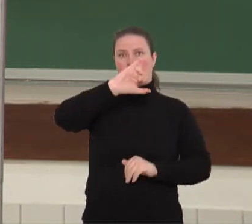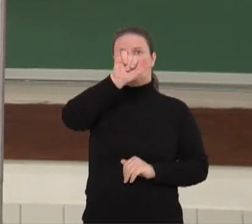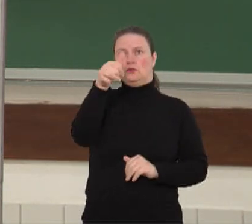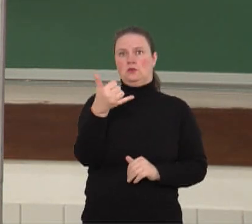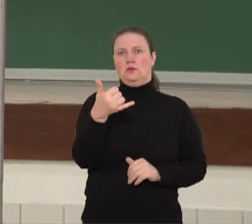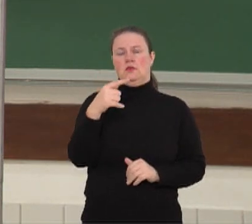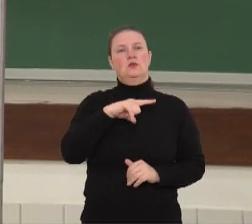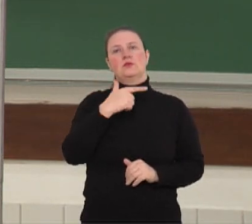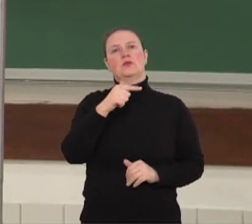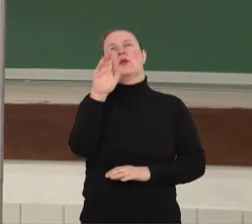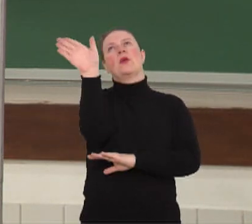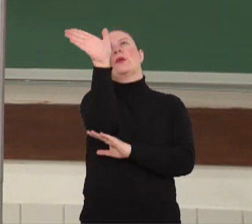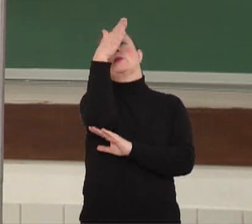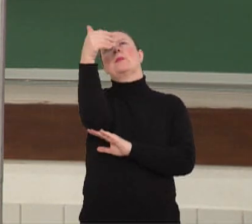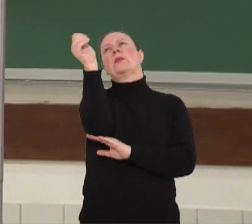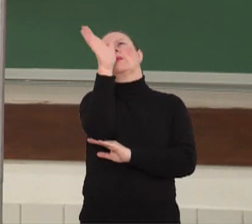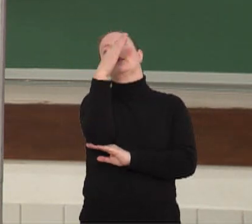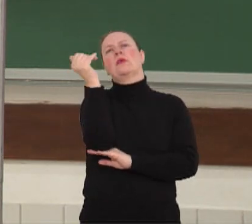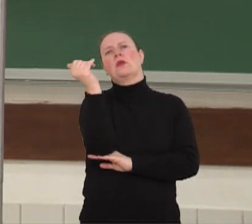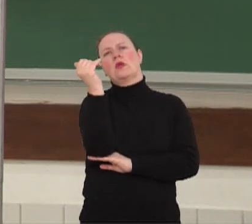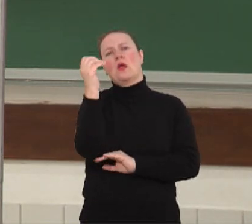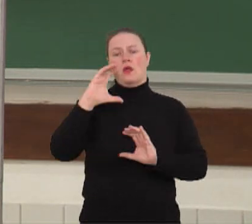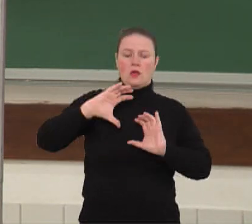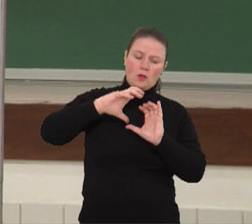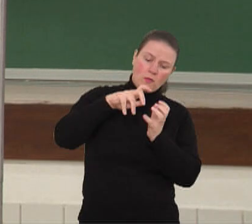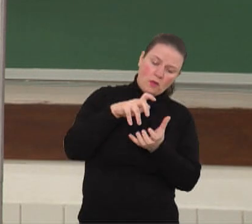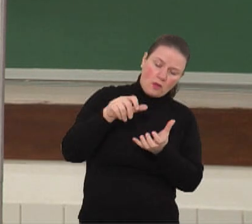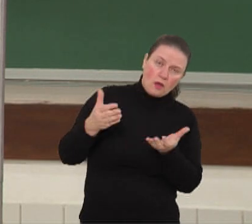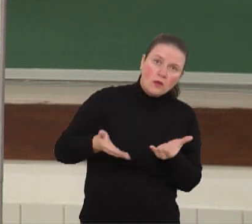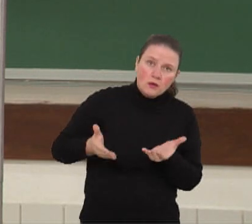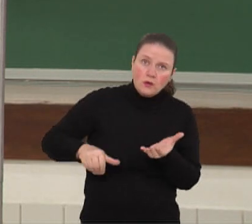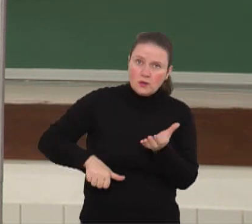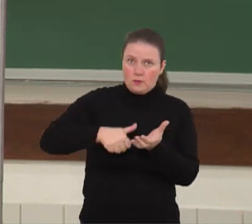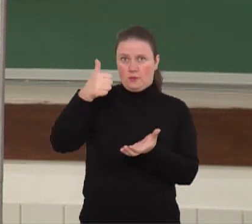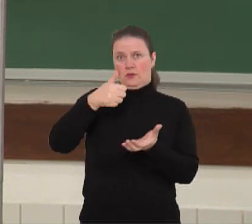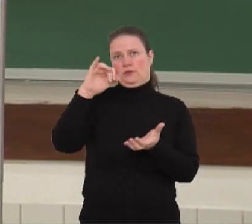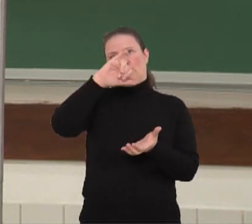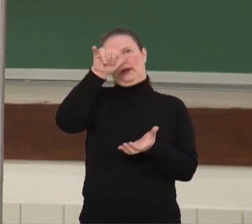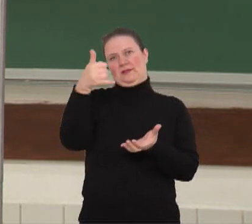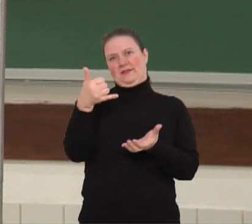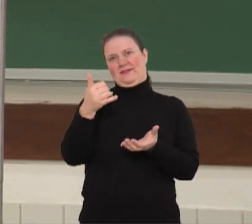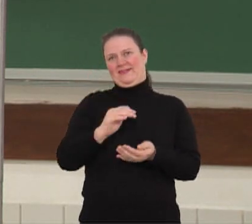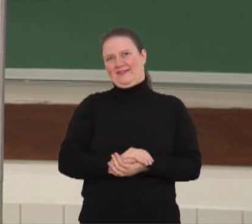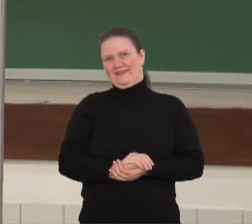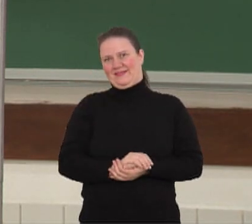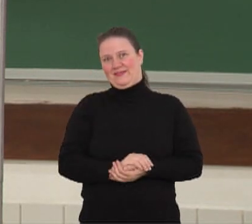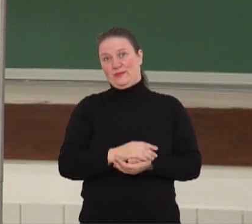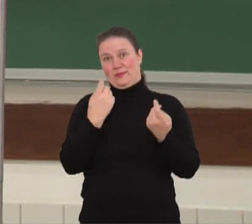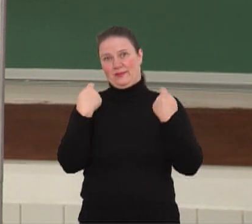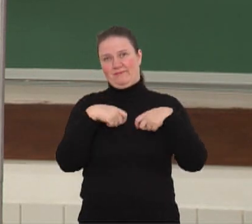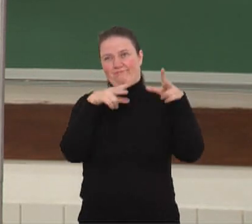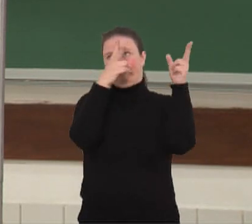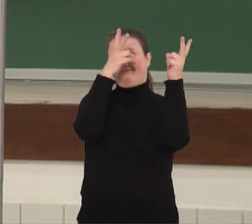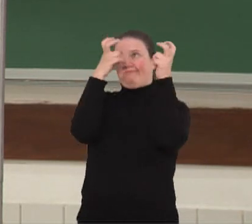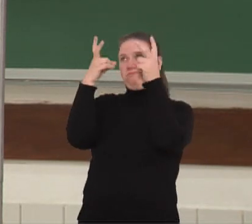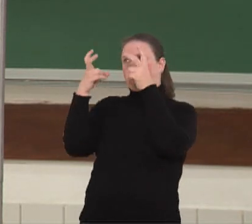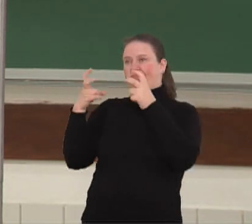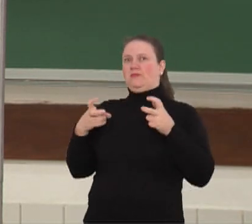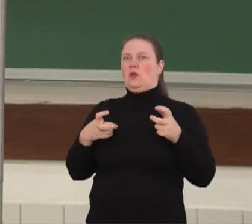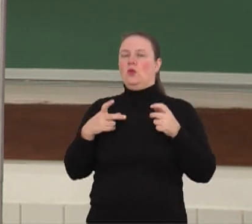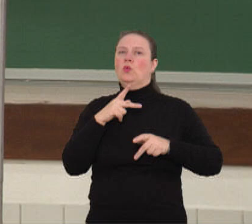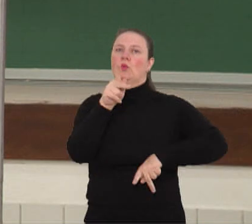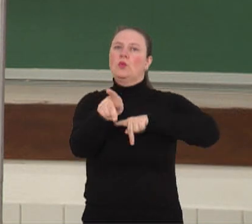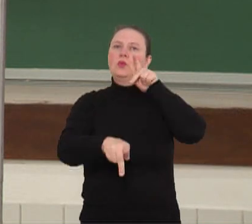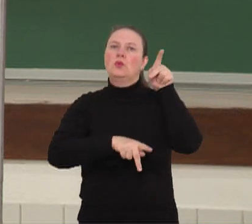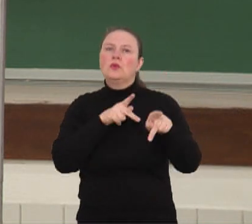tem uma bandeirinha lá no meio do espaço que a Terra passa e encosta nela, agora é 1º de janeiro. Então precisamos dessa observação. E os povos